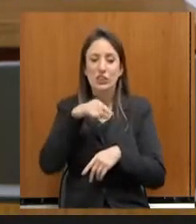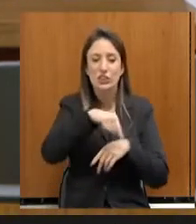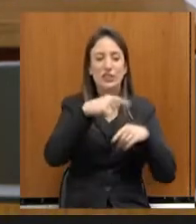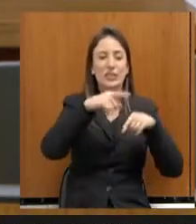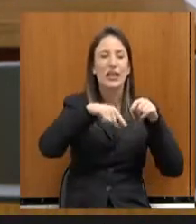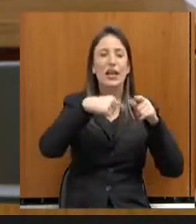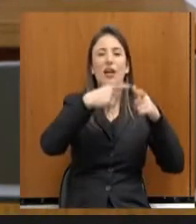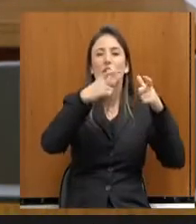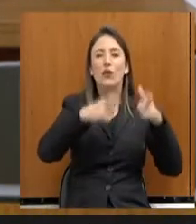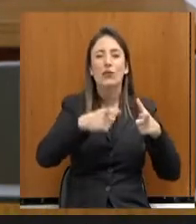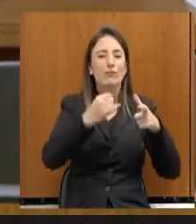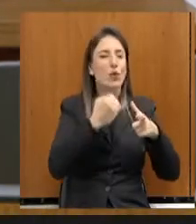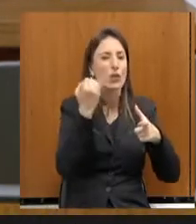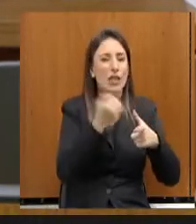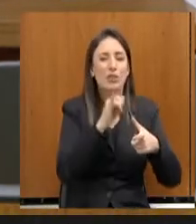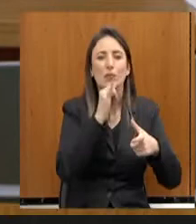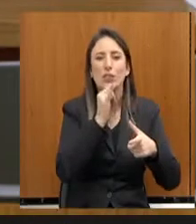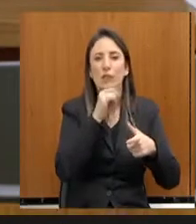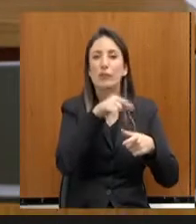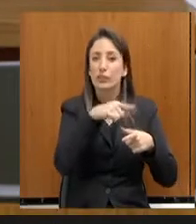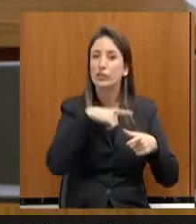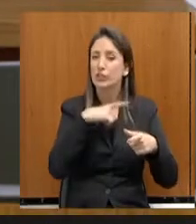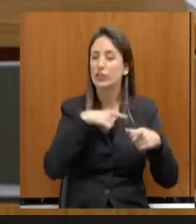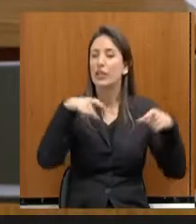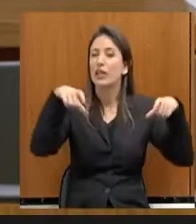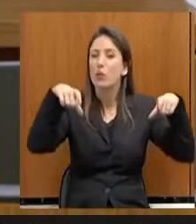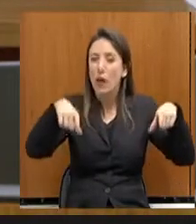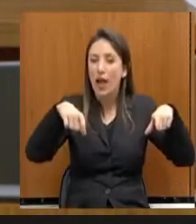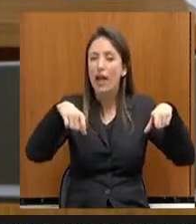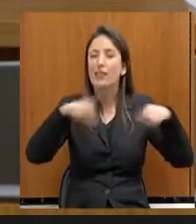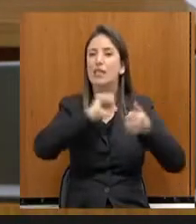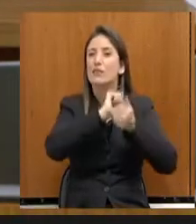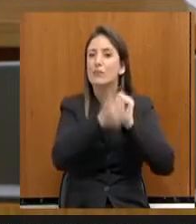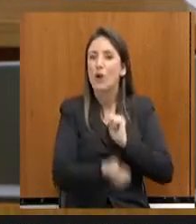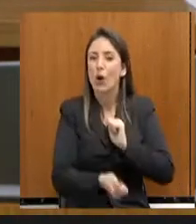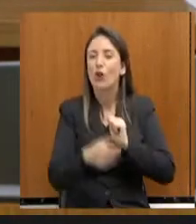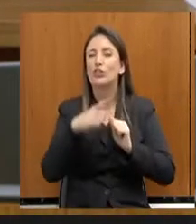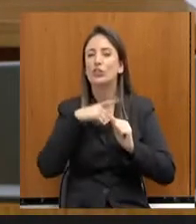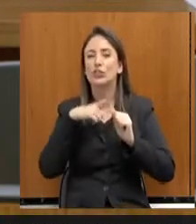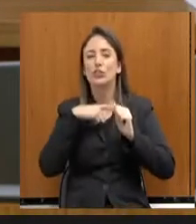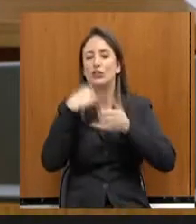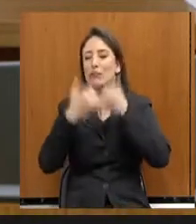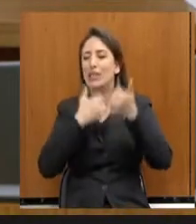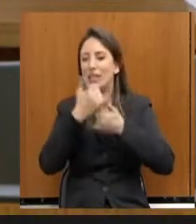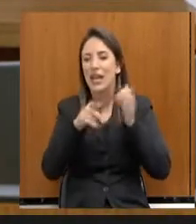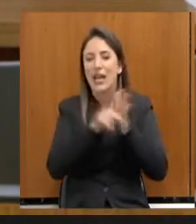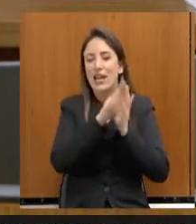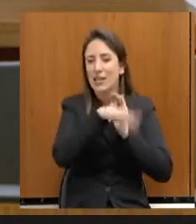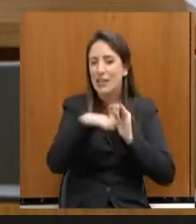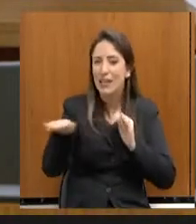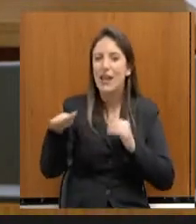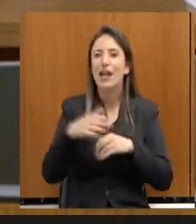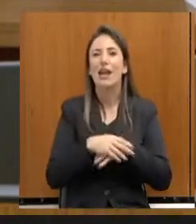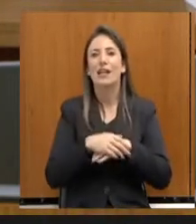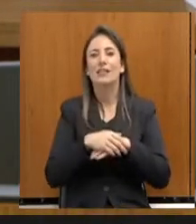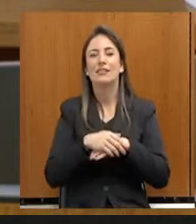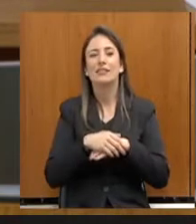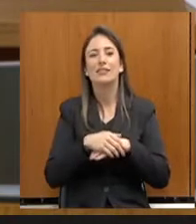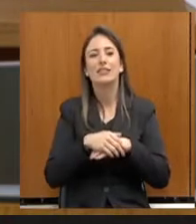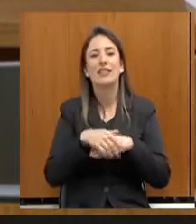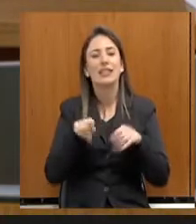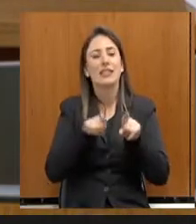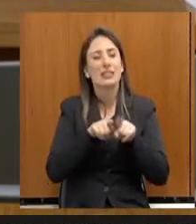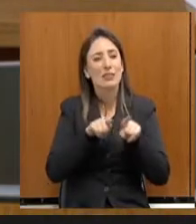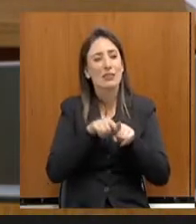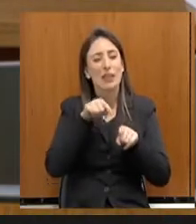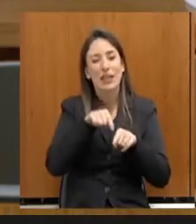quadras esportivas parques para as crianças e também o único velódromo do Estado de Minas Gerais em nesse